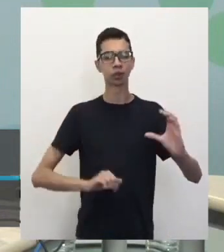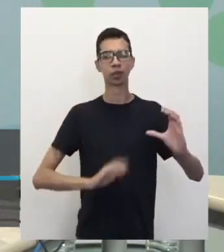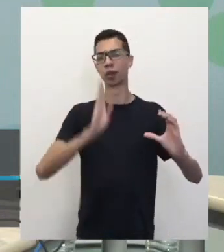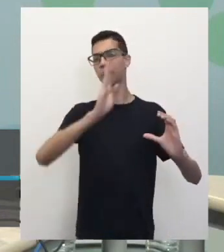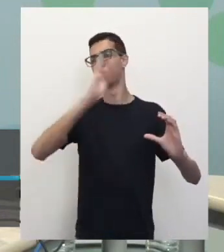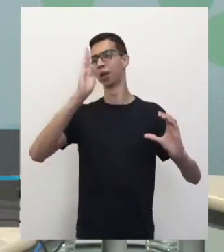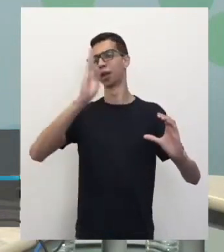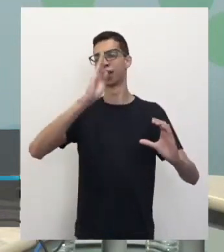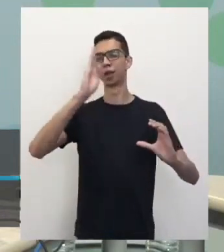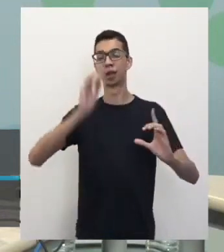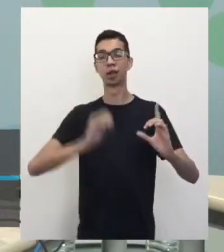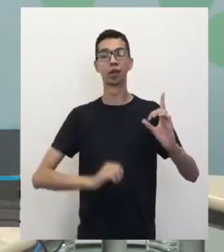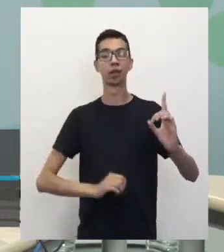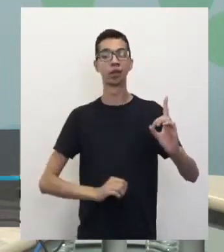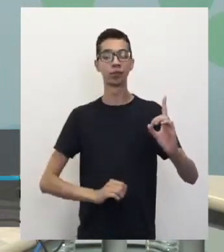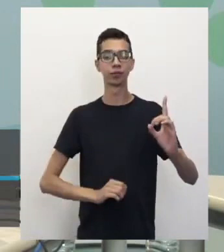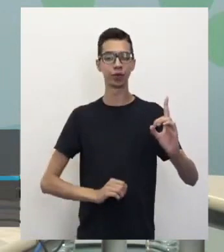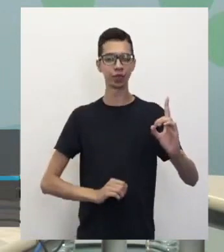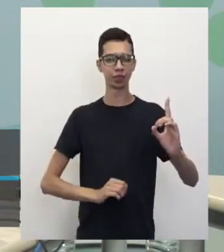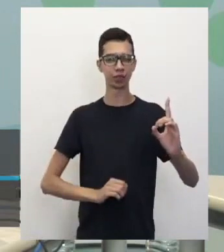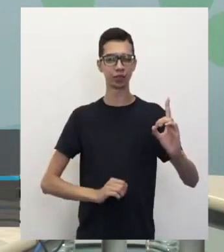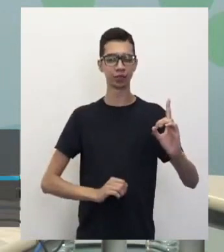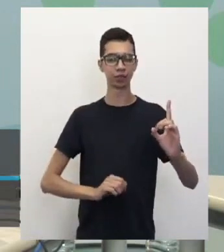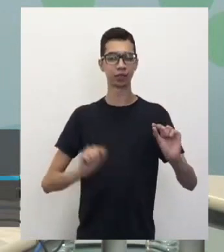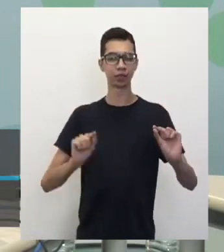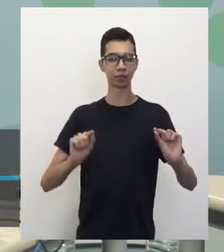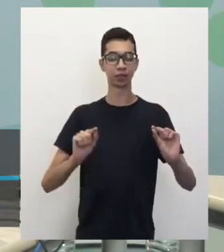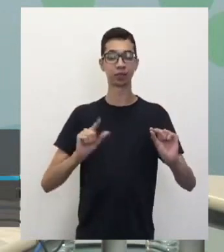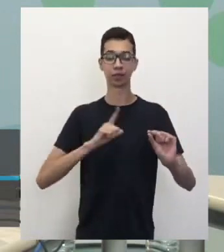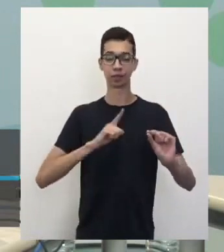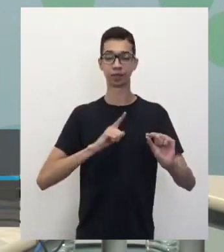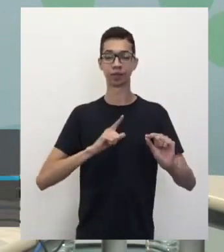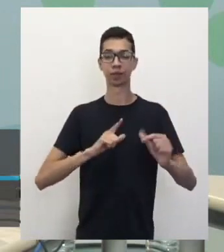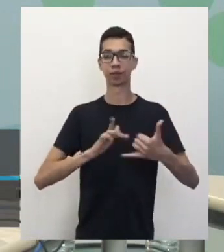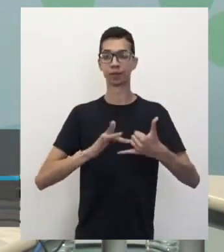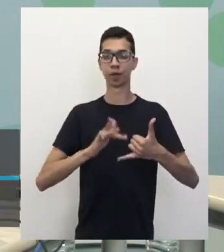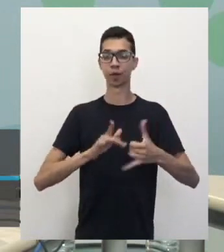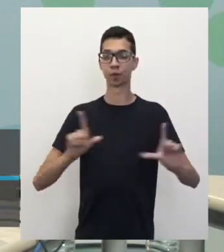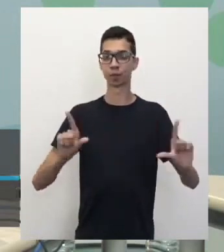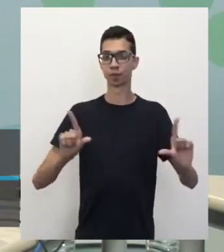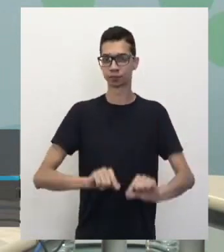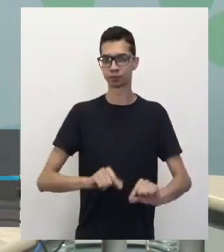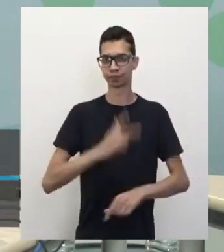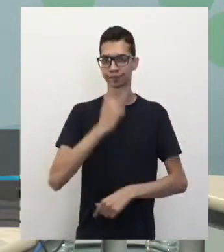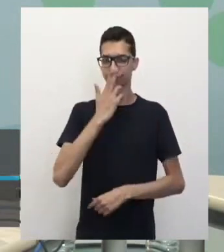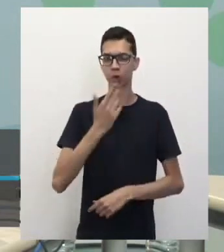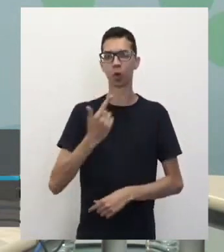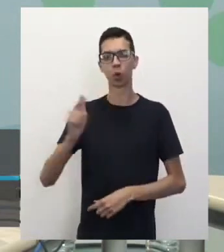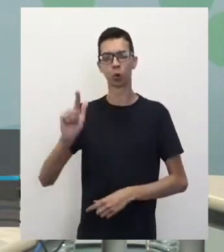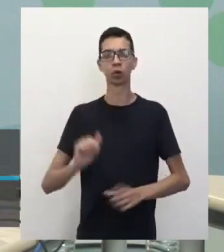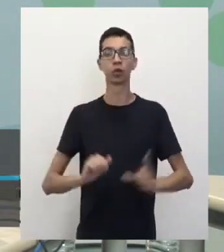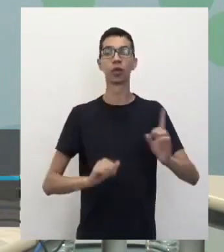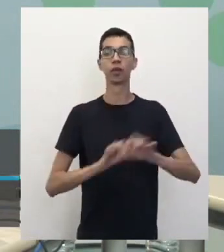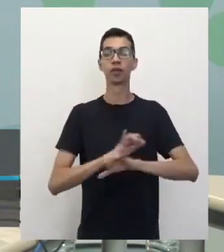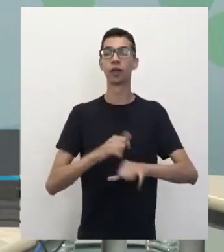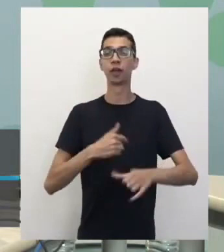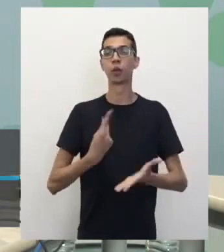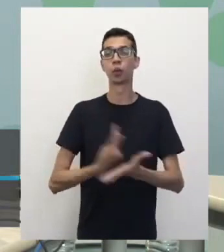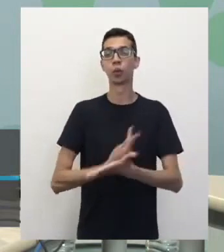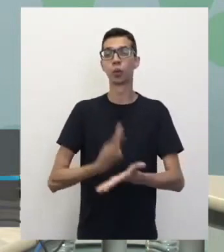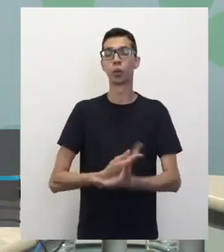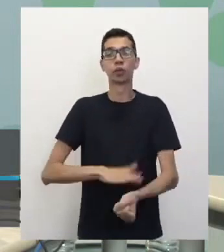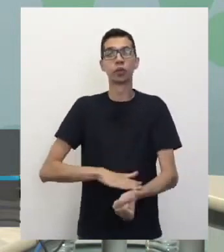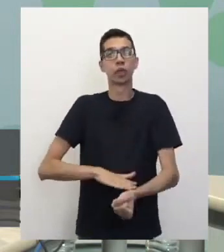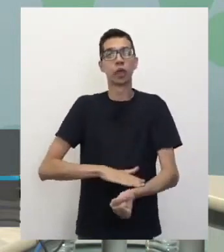desligar o forno. E a pro Luciana completou aí a resposta dela, colocando B, errei de nervosismo. A